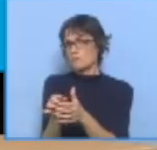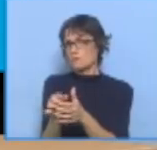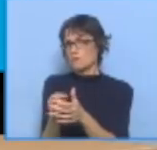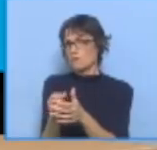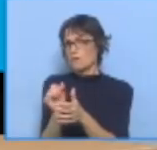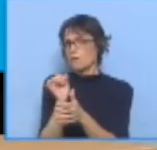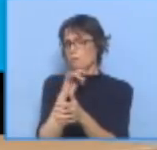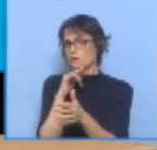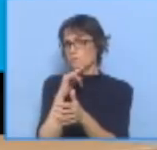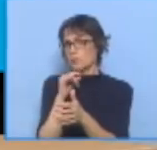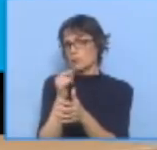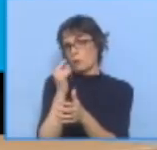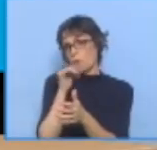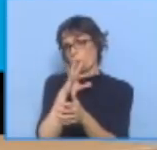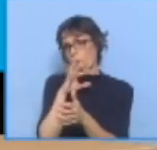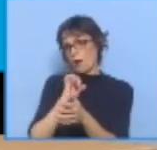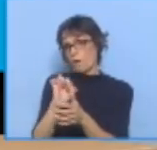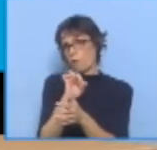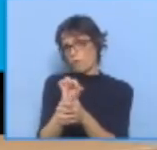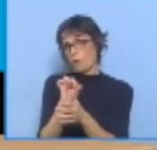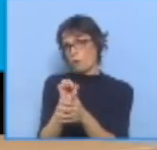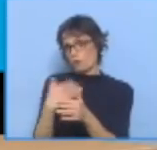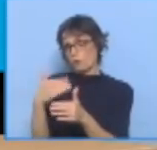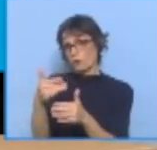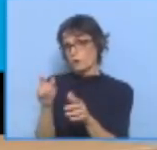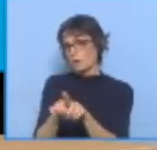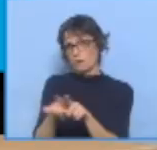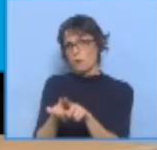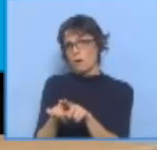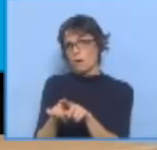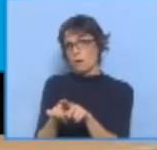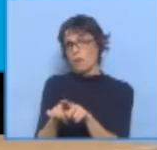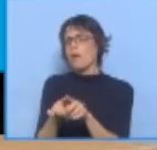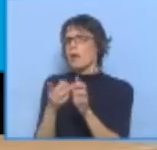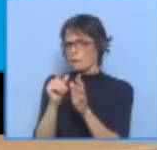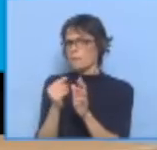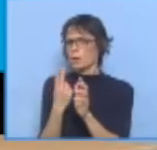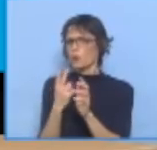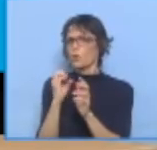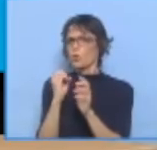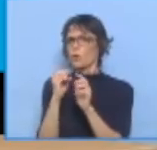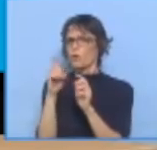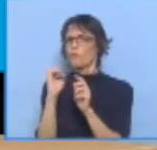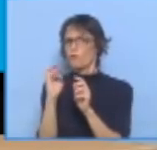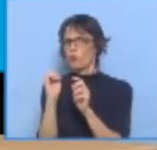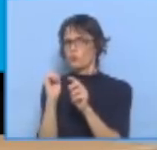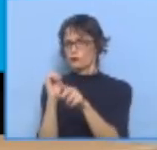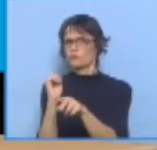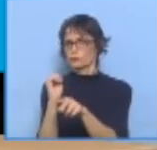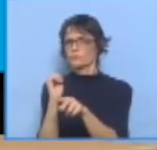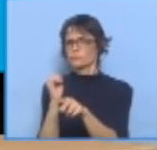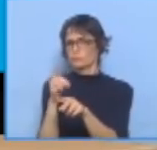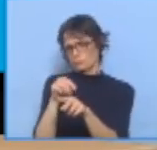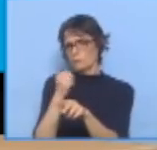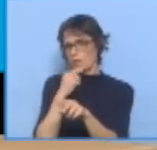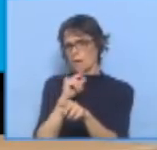se mantenha a oração que a gente tem. Eventualmente até mantendo voz, porque noutros países isso